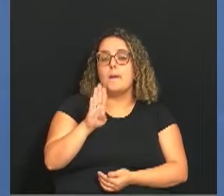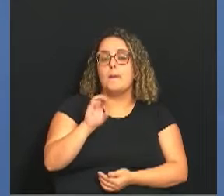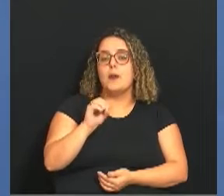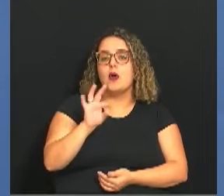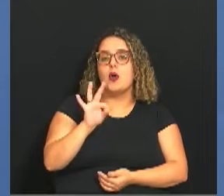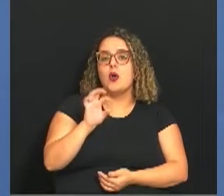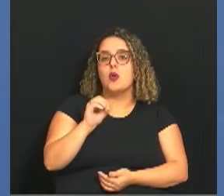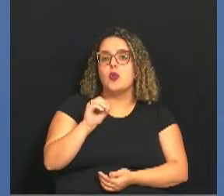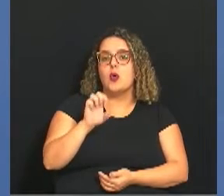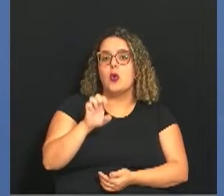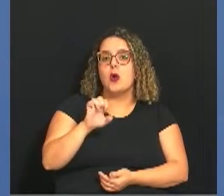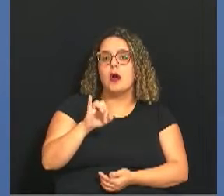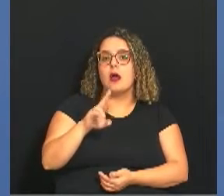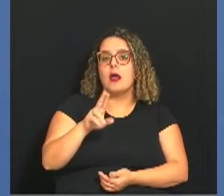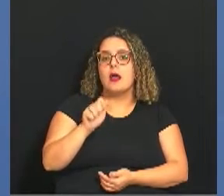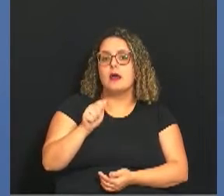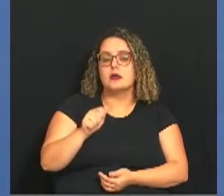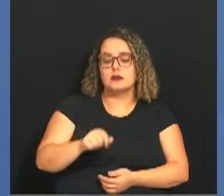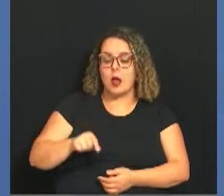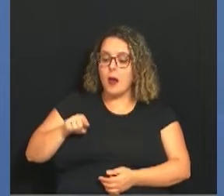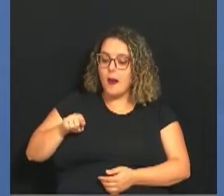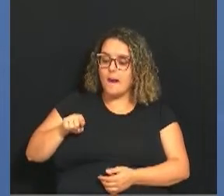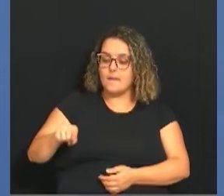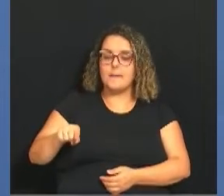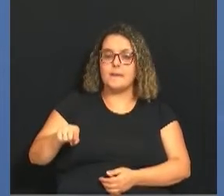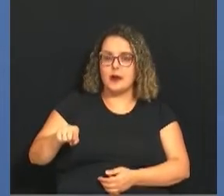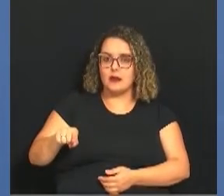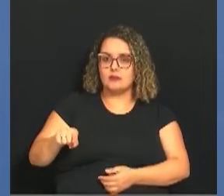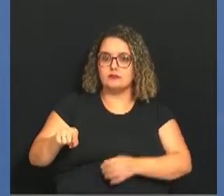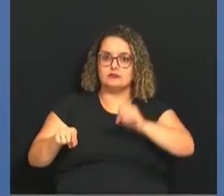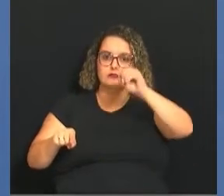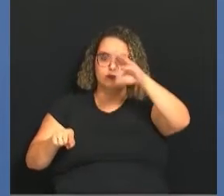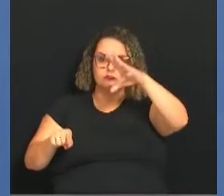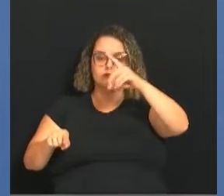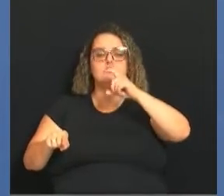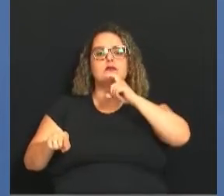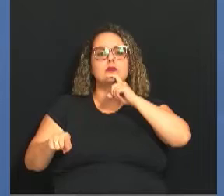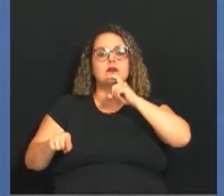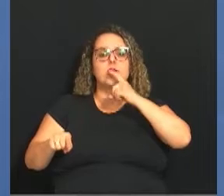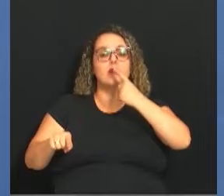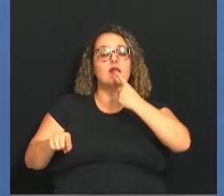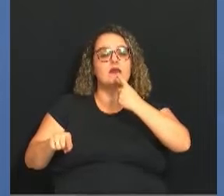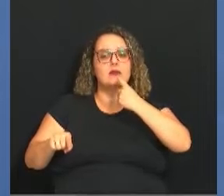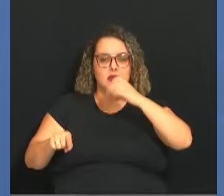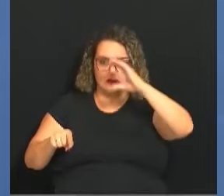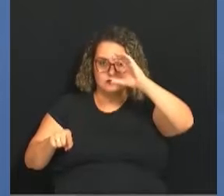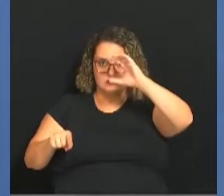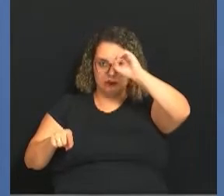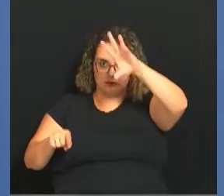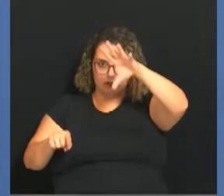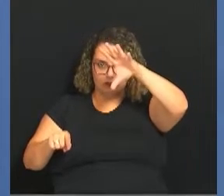fazer a travessia, o pedestre tem que apertar o botão para que o semáforo, então, feche e